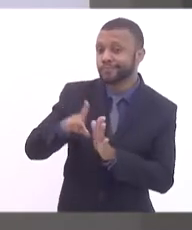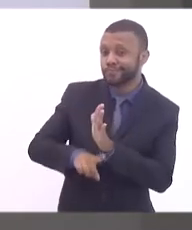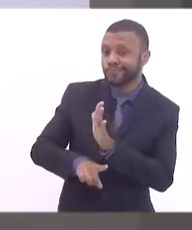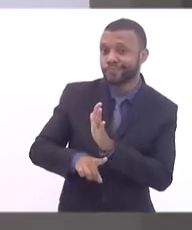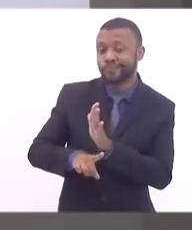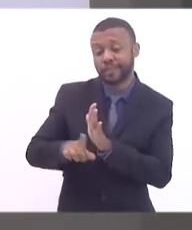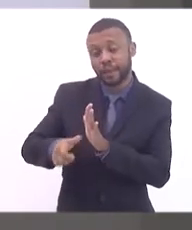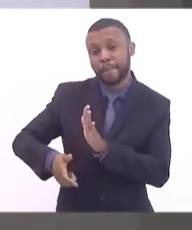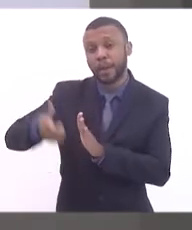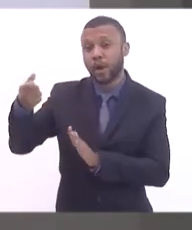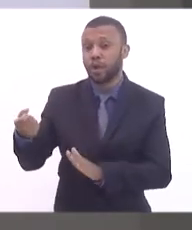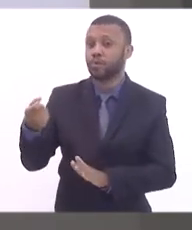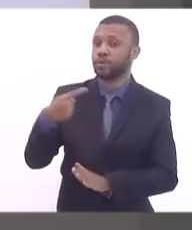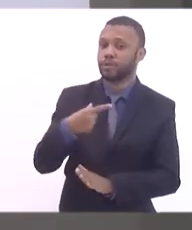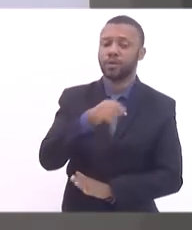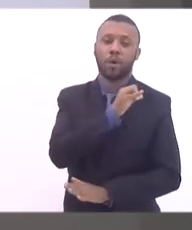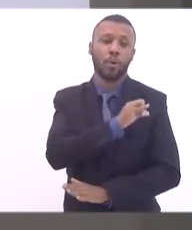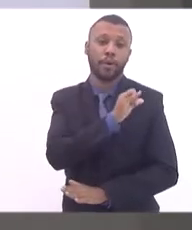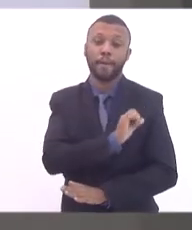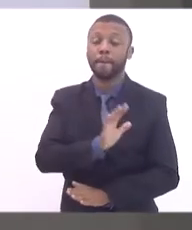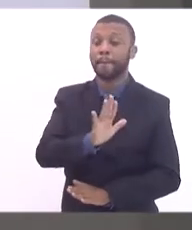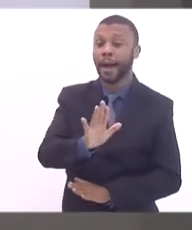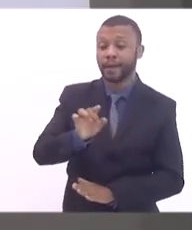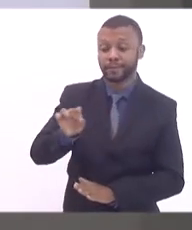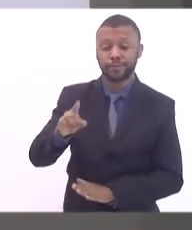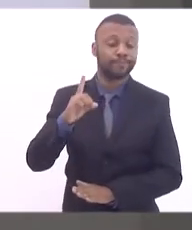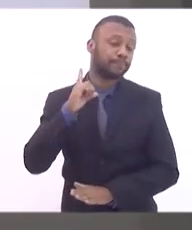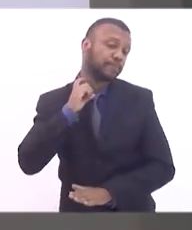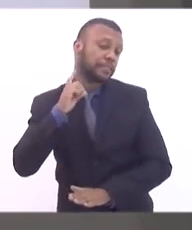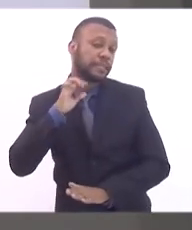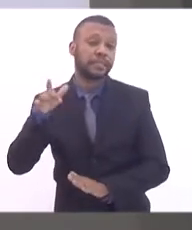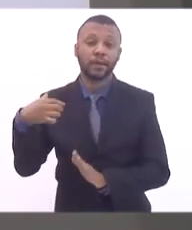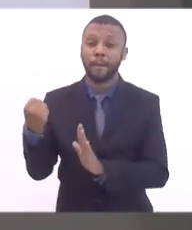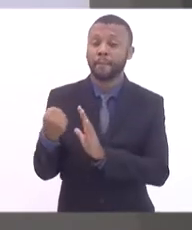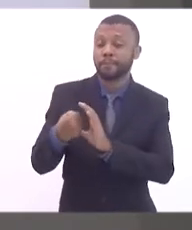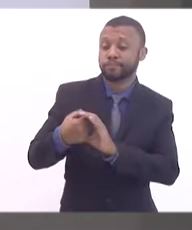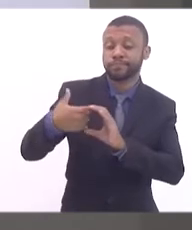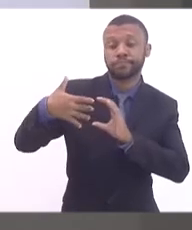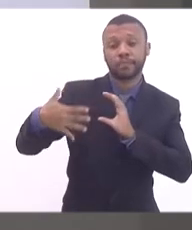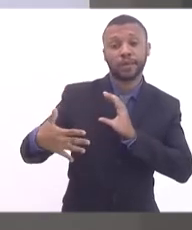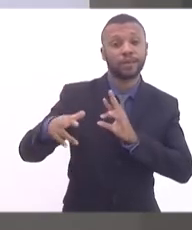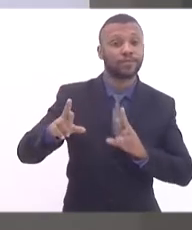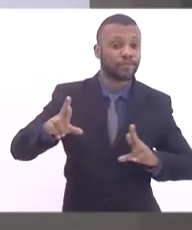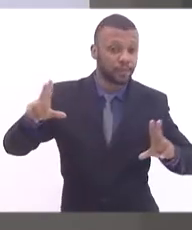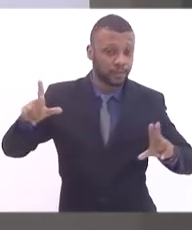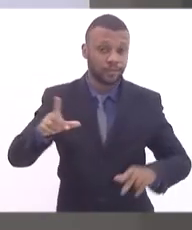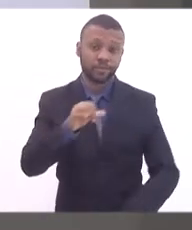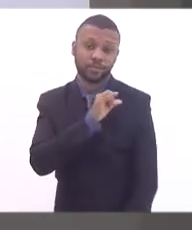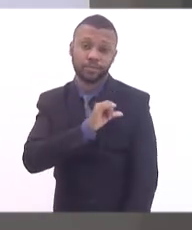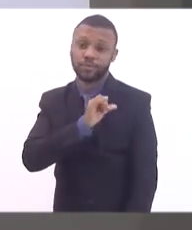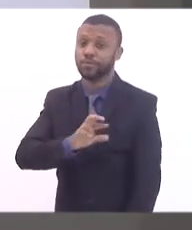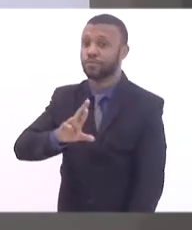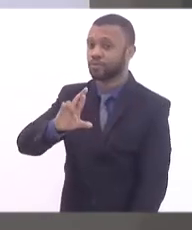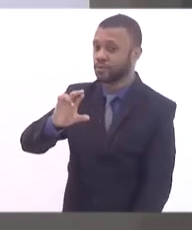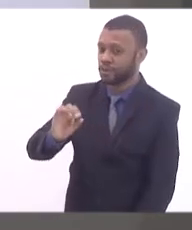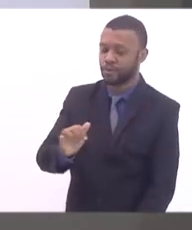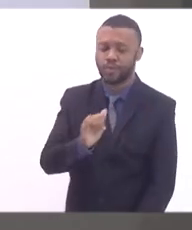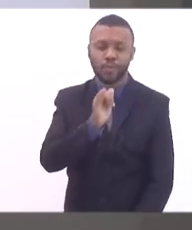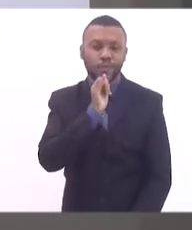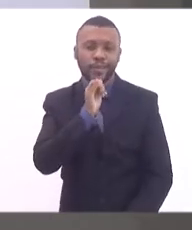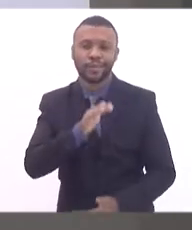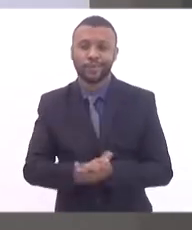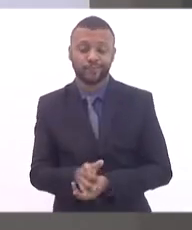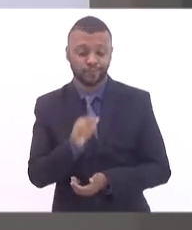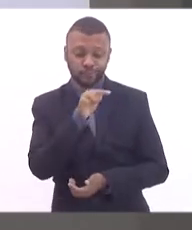melhor do que o nosso só que menos ele tem uma característica diferente da do Rio de Janeiro encontro Rio de Janeiro ele faz um